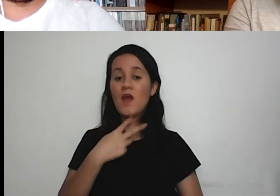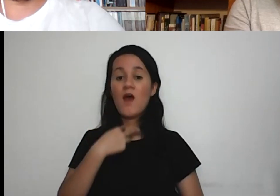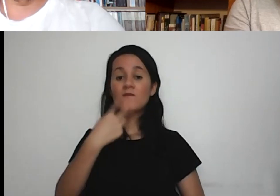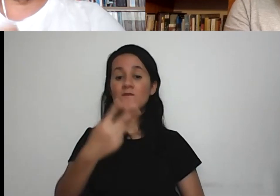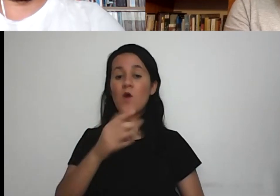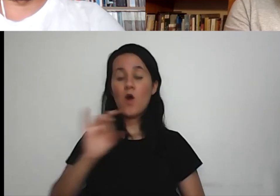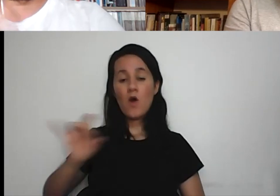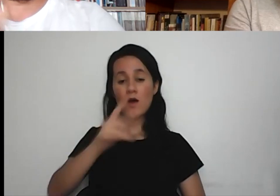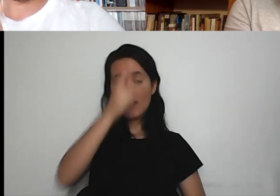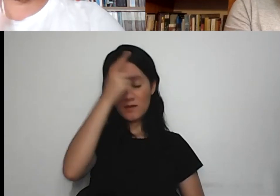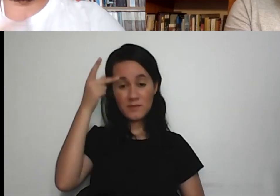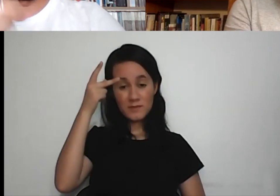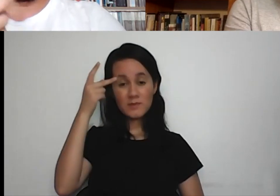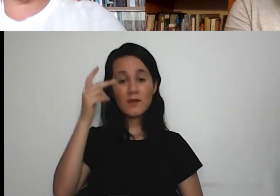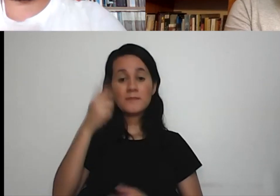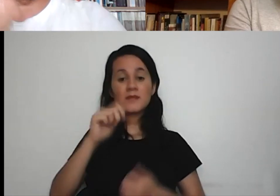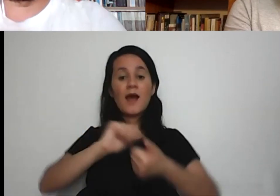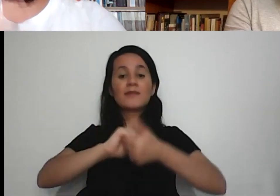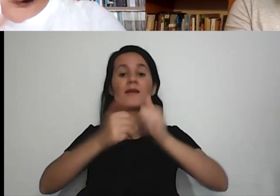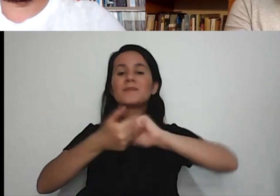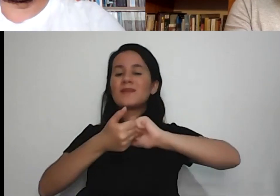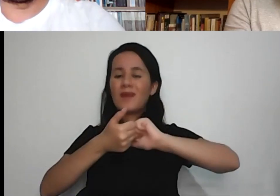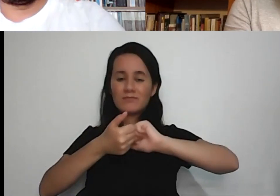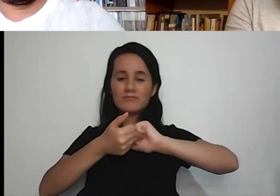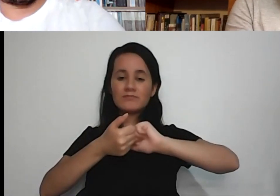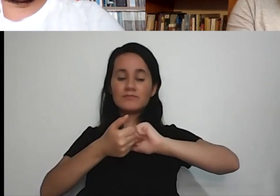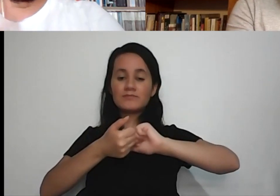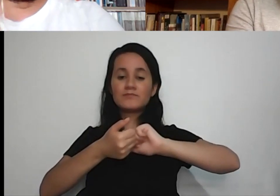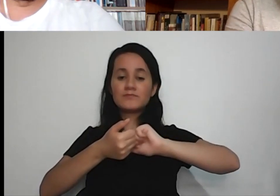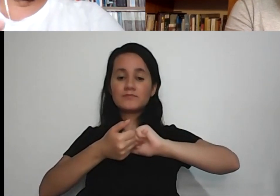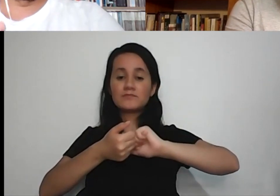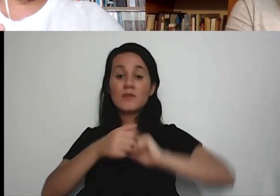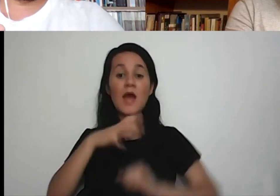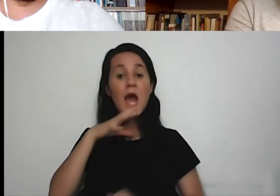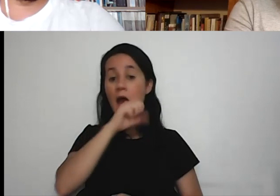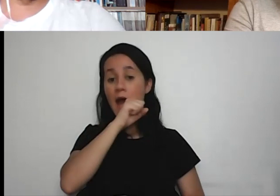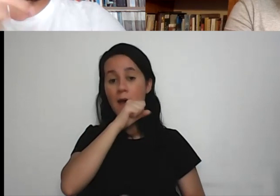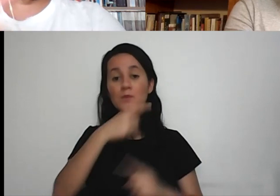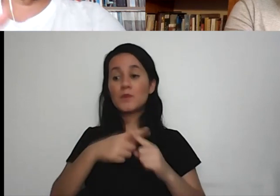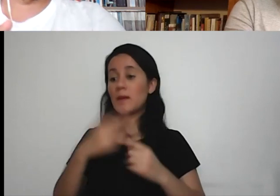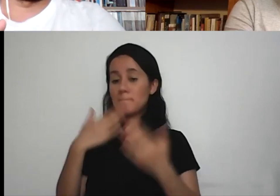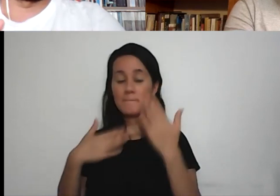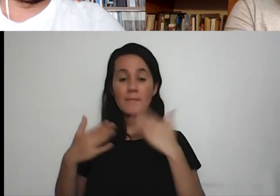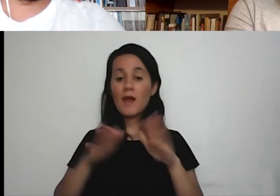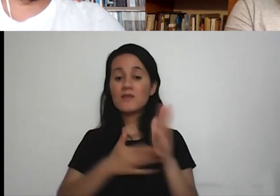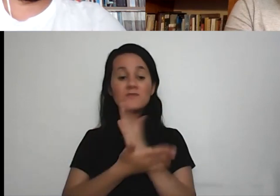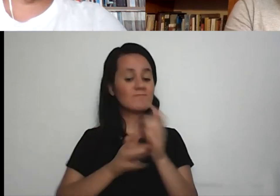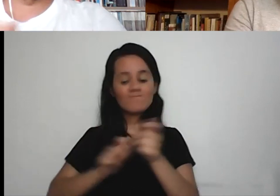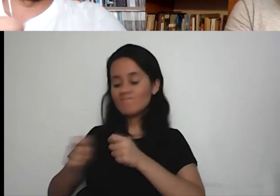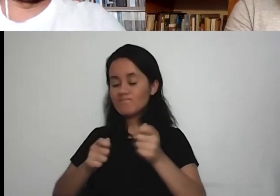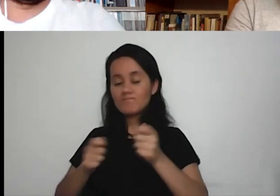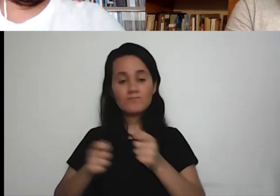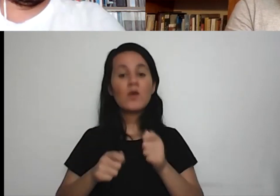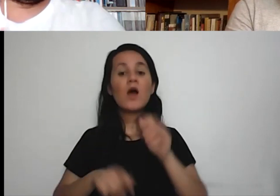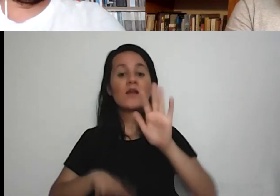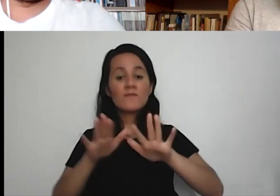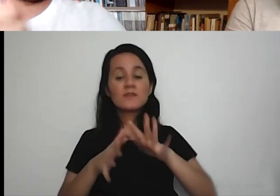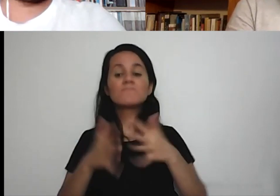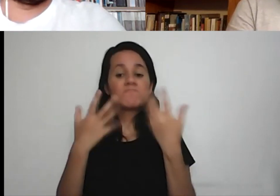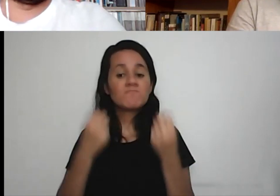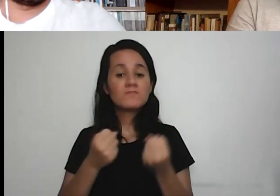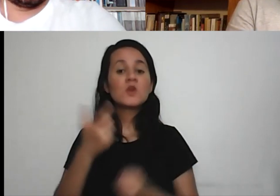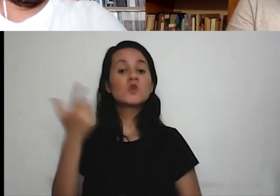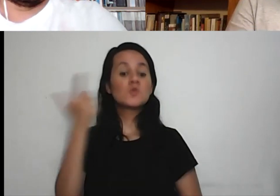mercado elas estão tendo que se adaptar mais rapidamente a demandas que eles não controlam, eles até absorvem, eles